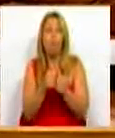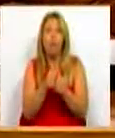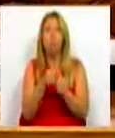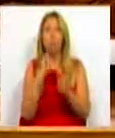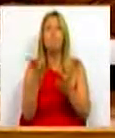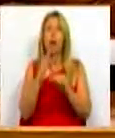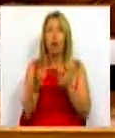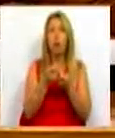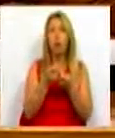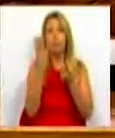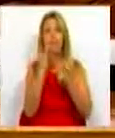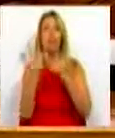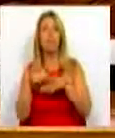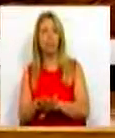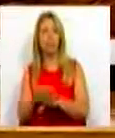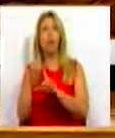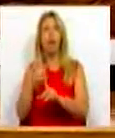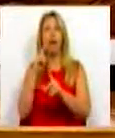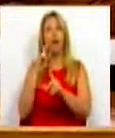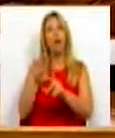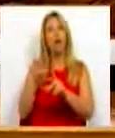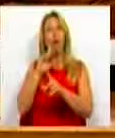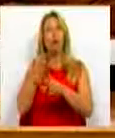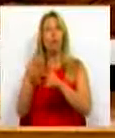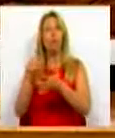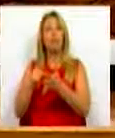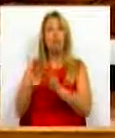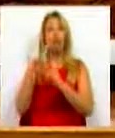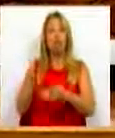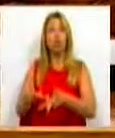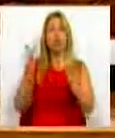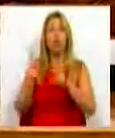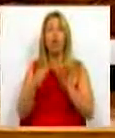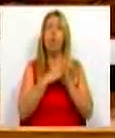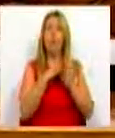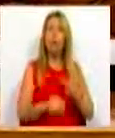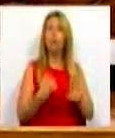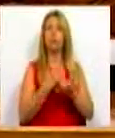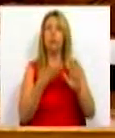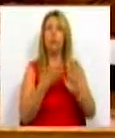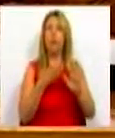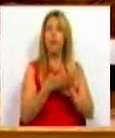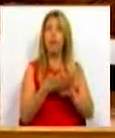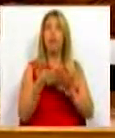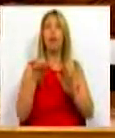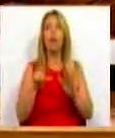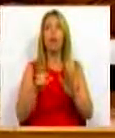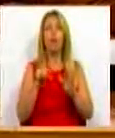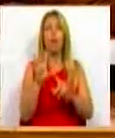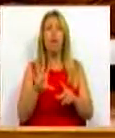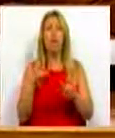pleno partido dos meios humanos e técnicos disponíveis, um modelo baseado nos planos pessoais de emprego e numa planificação do acompanhamento,